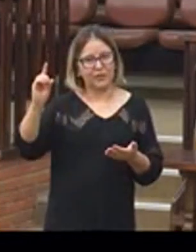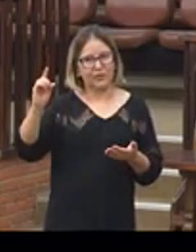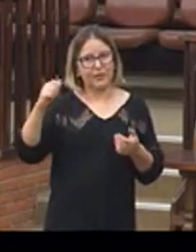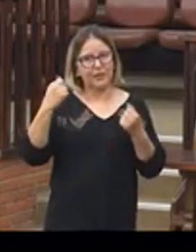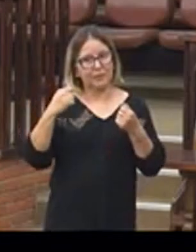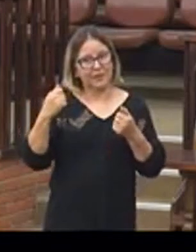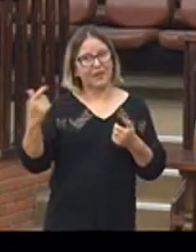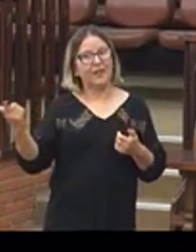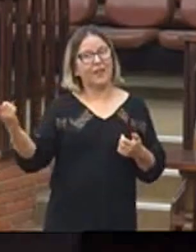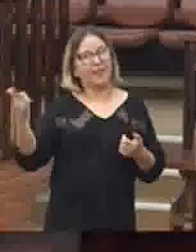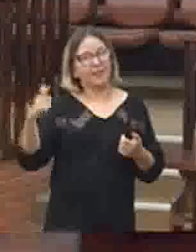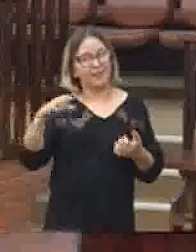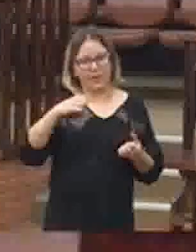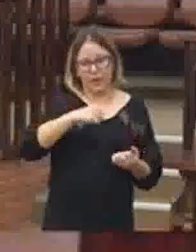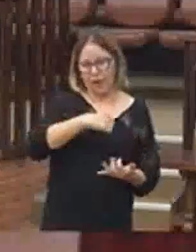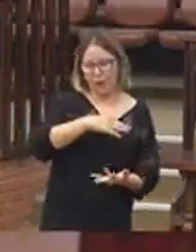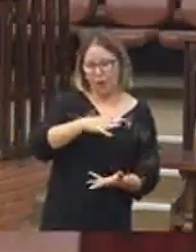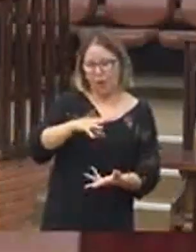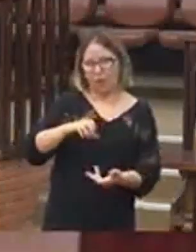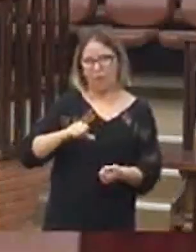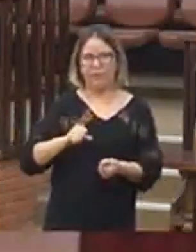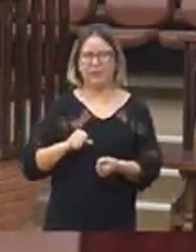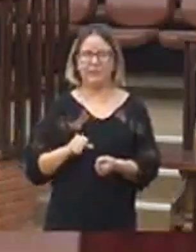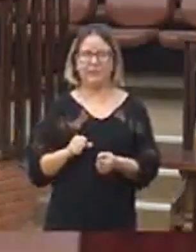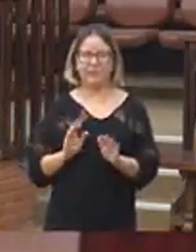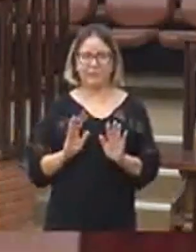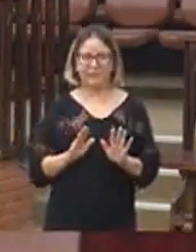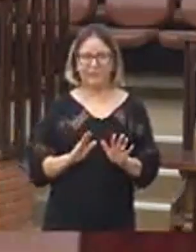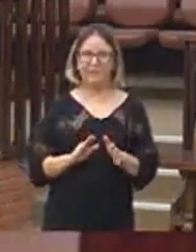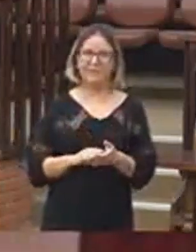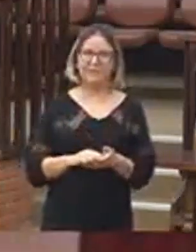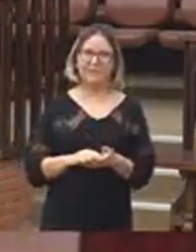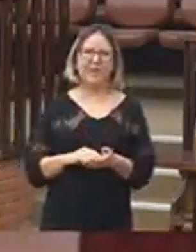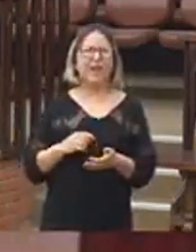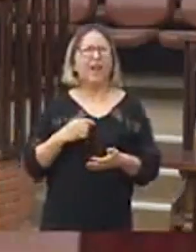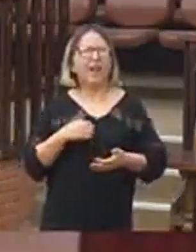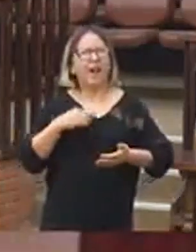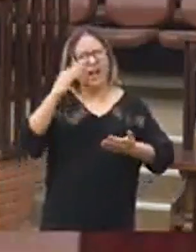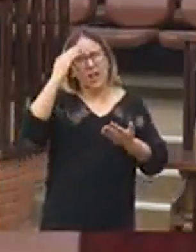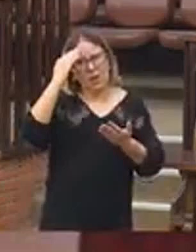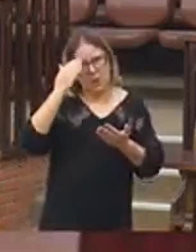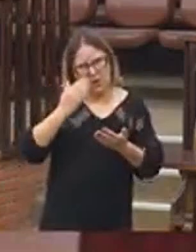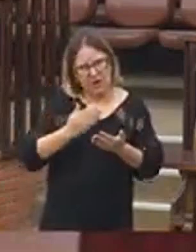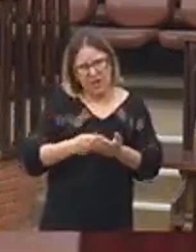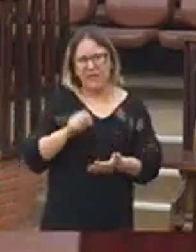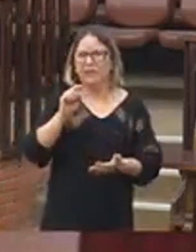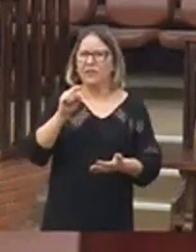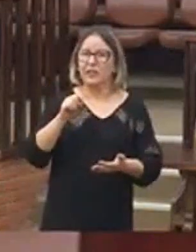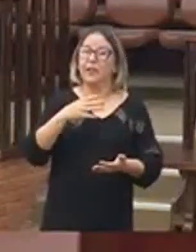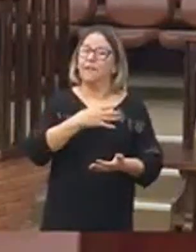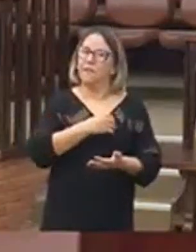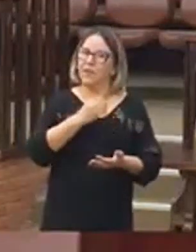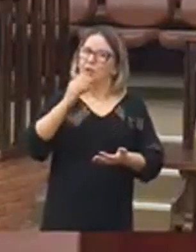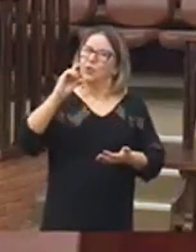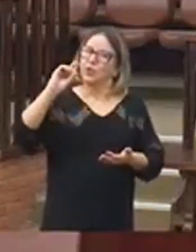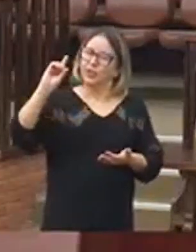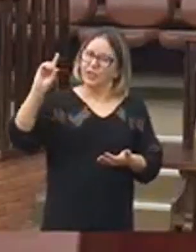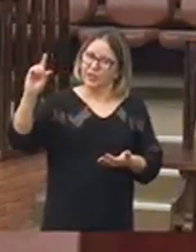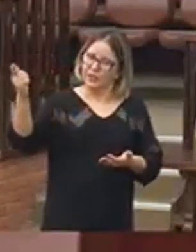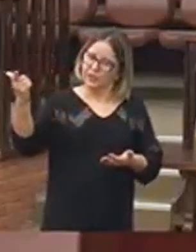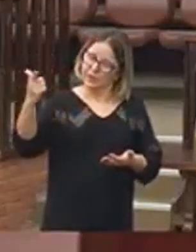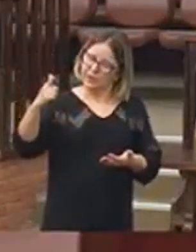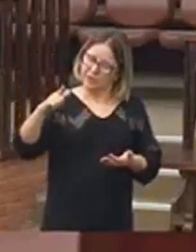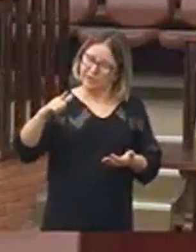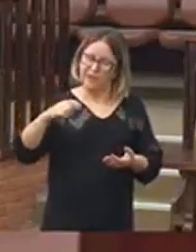ao mundo. Isso aqui é muito interessante. Eu tenho crido que tu és o Filho de Deus que havia de vir ao